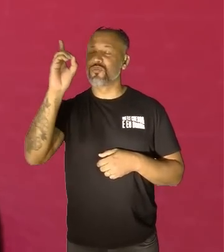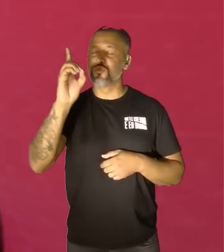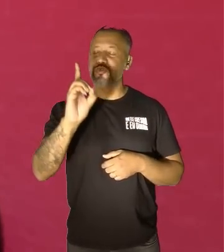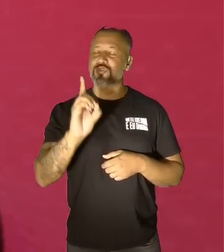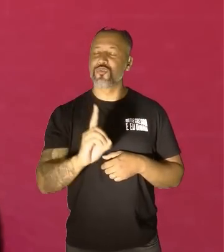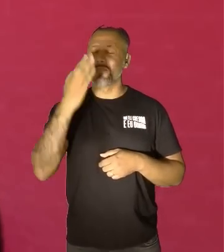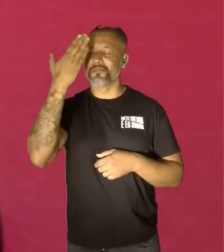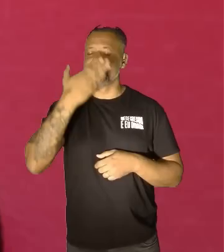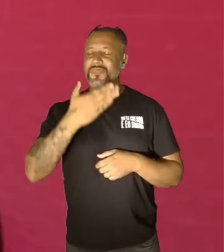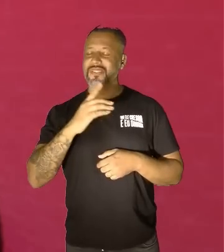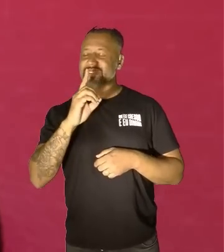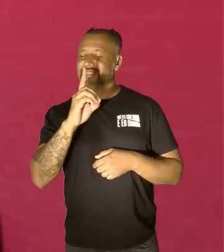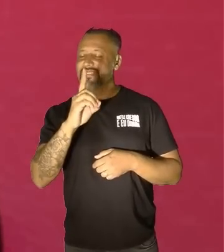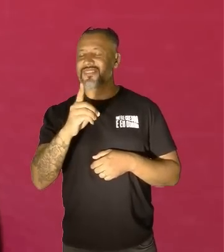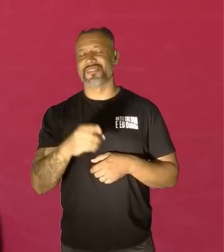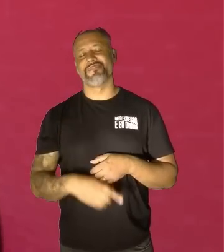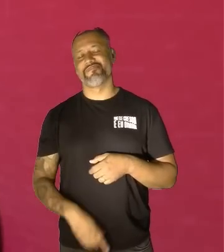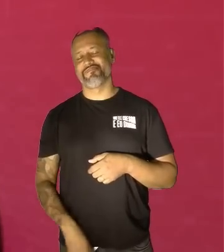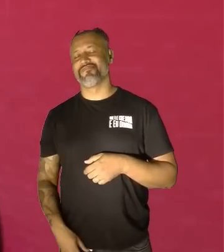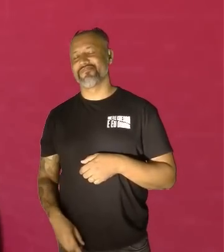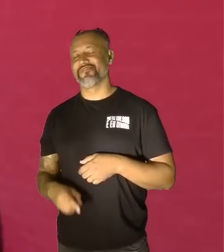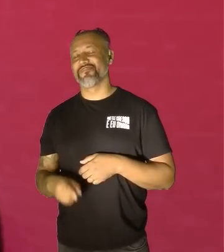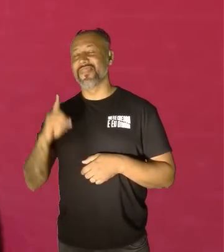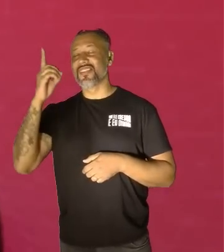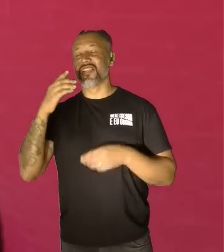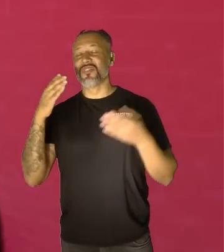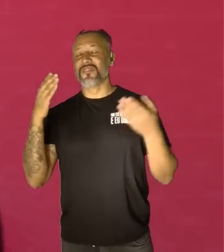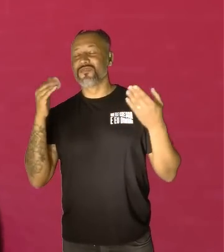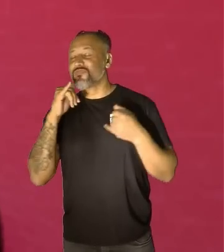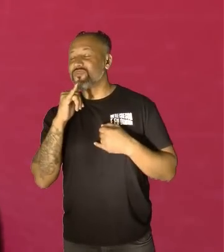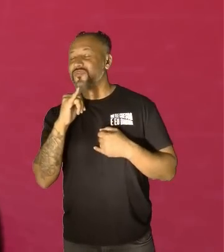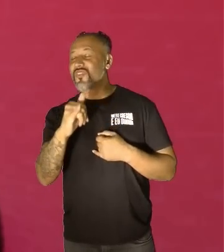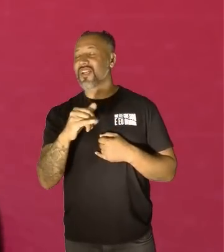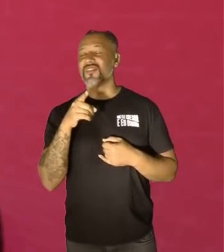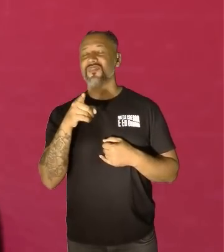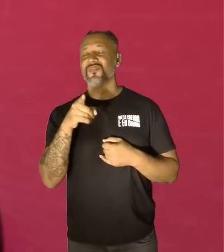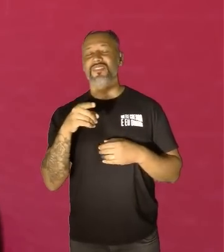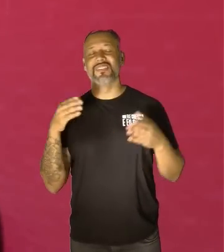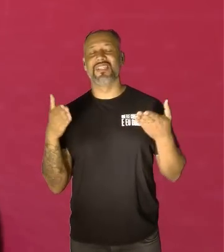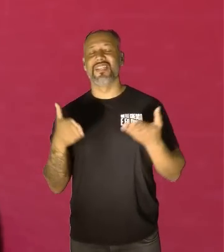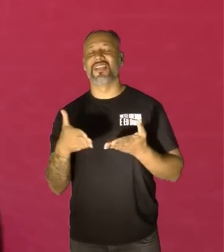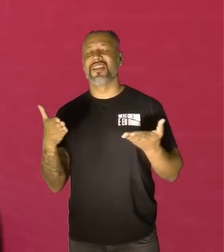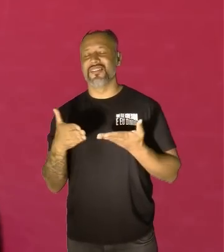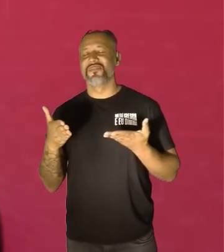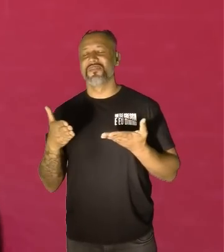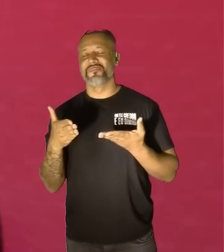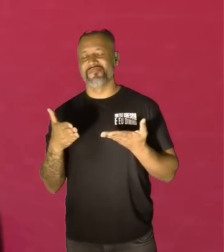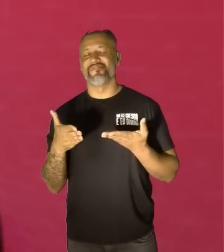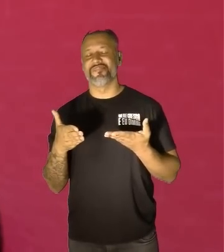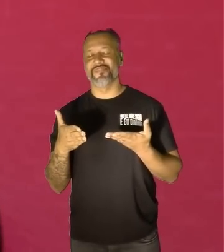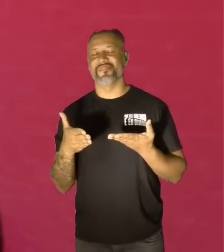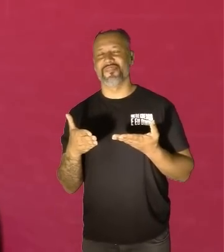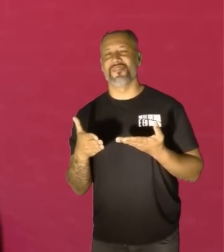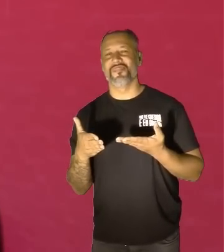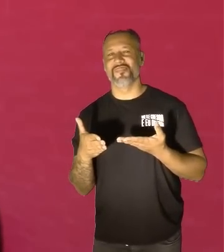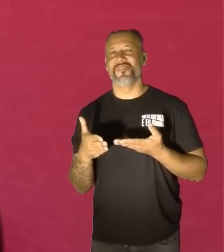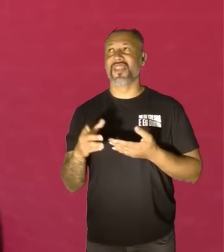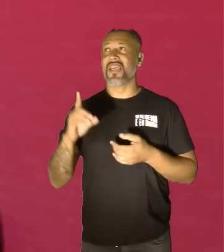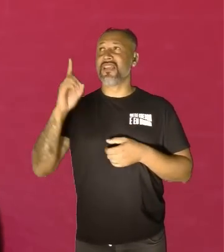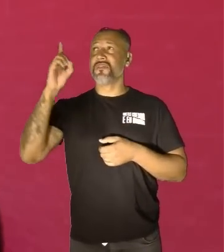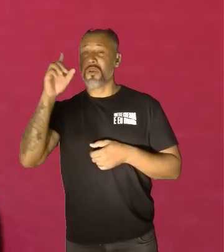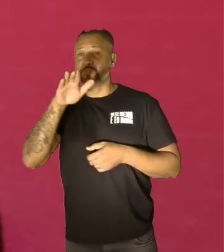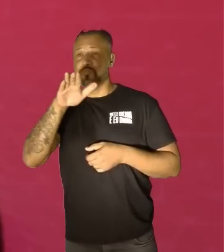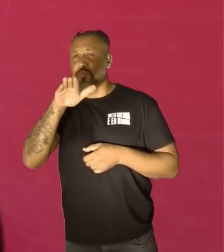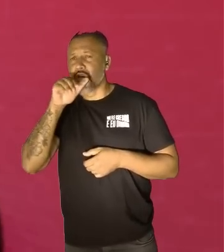pastor, eu vim para Deus falar comigo, e Ele vai falar com você agora, Ele vai até você agora, Ele vai olhar e vai chamar